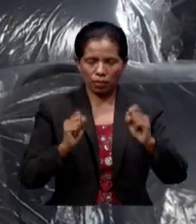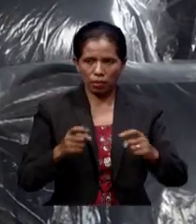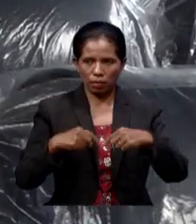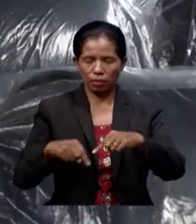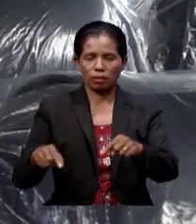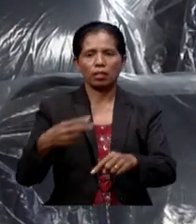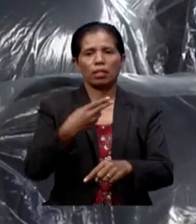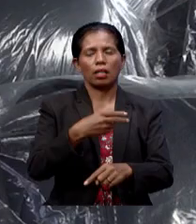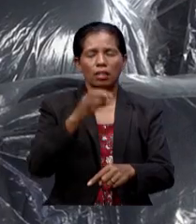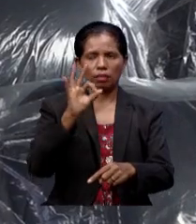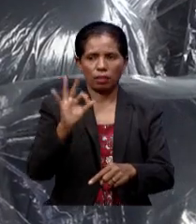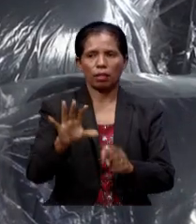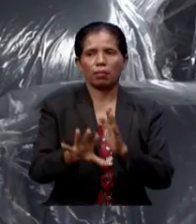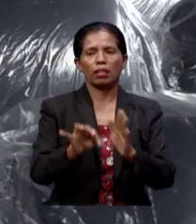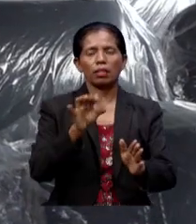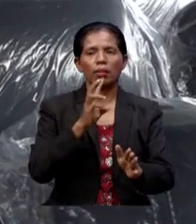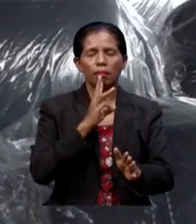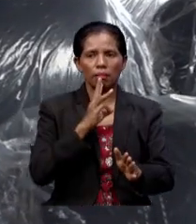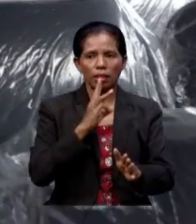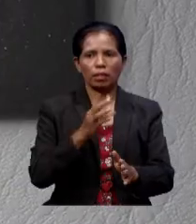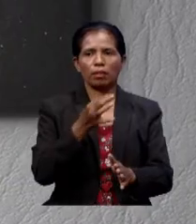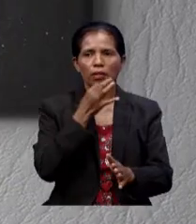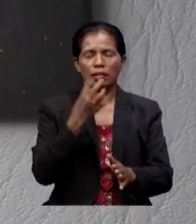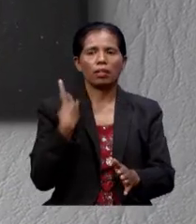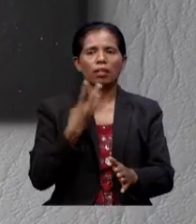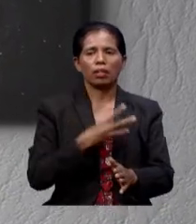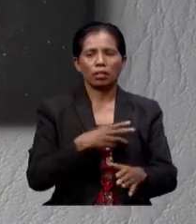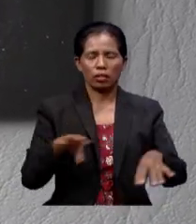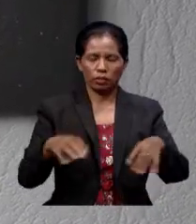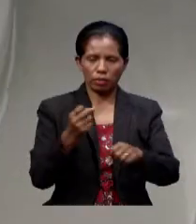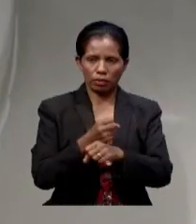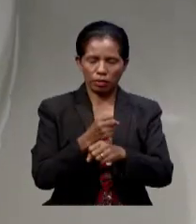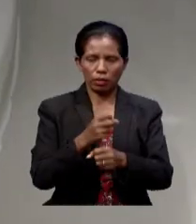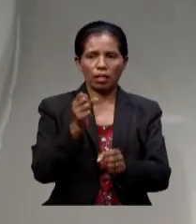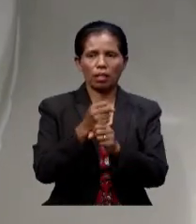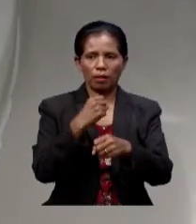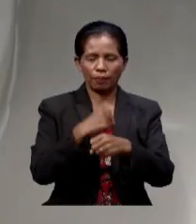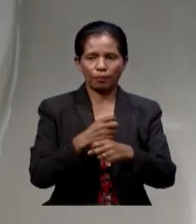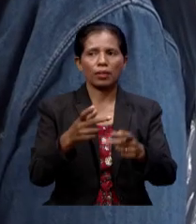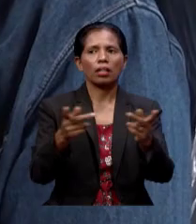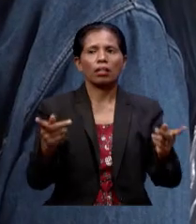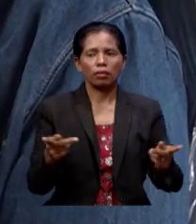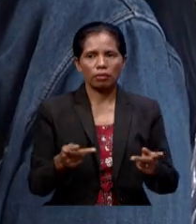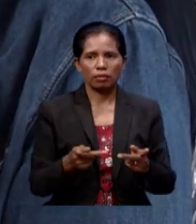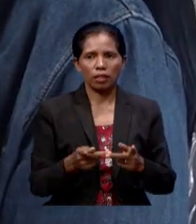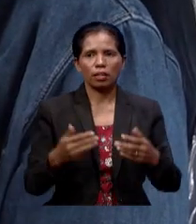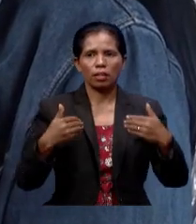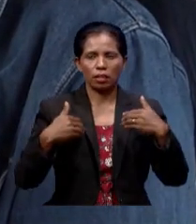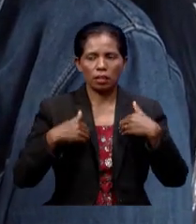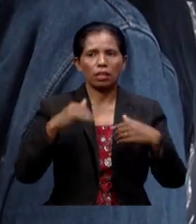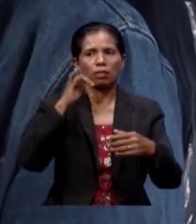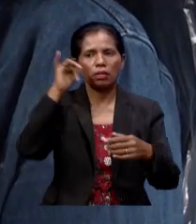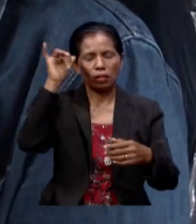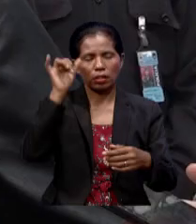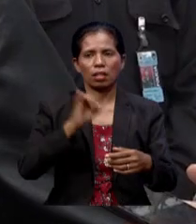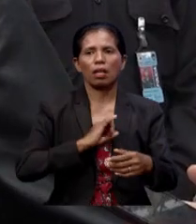casa de baino bele he tambe ha ruma, antau ita esforço para bele kriya. Ya fatin stacionamento iha orsei kau